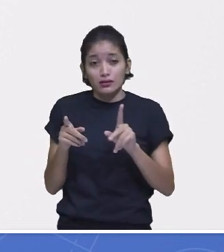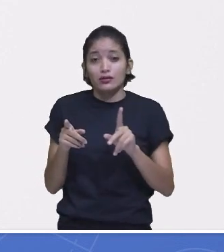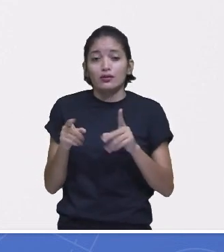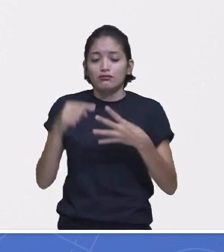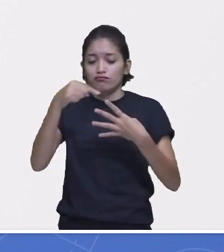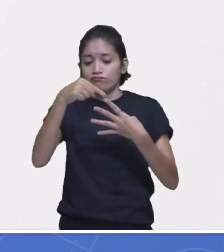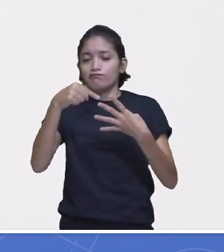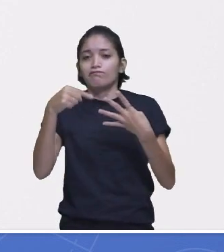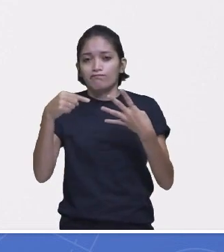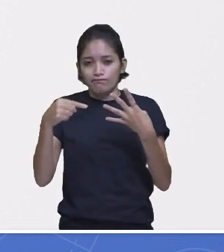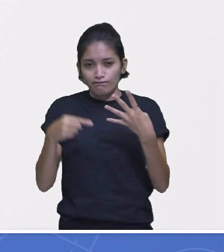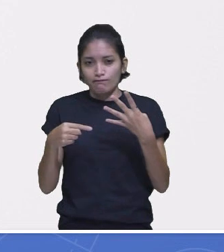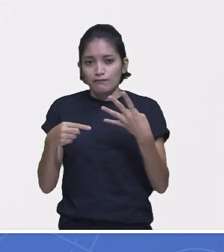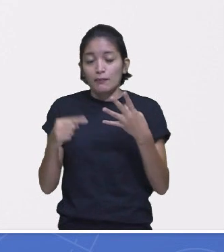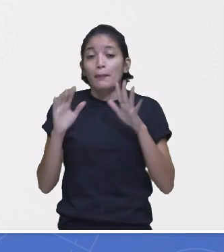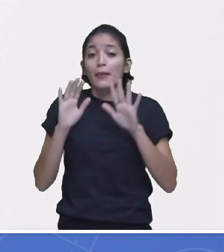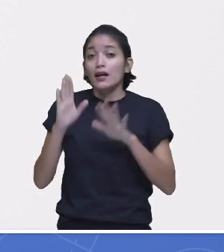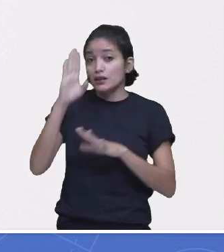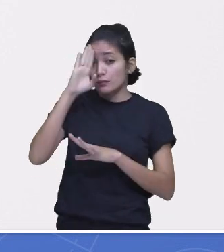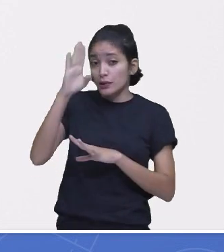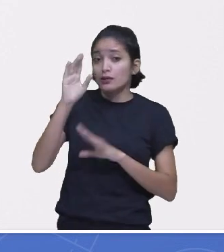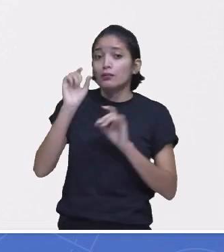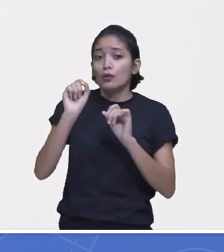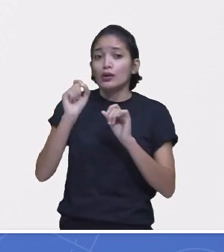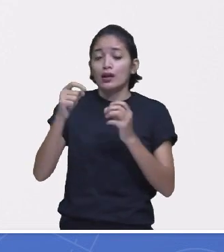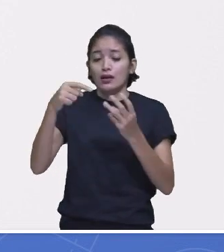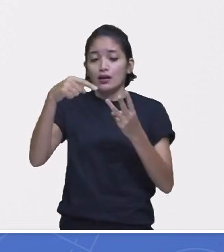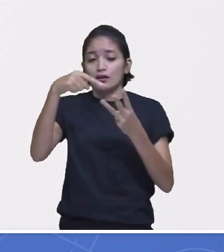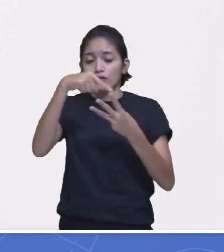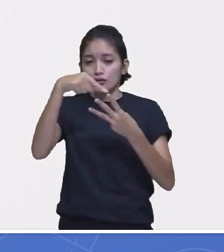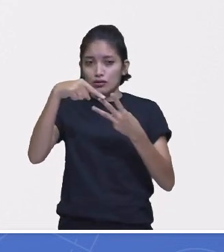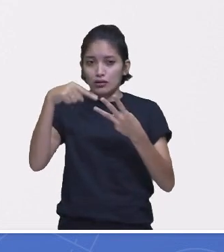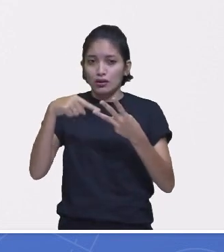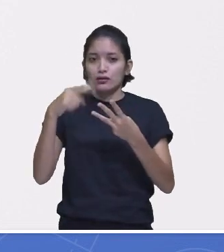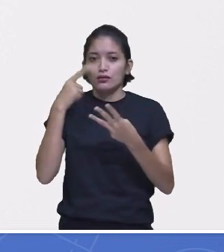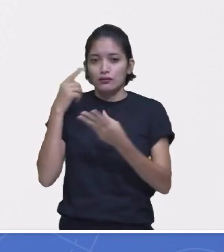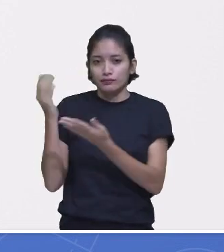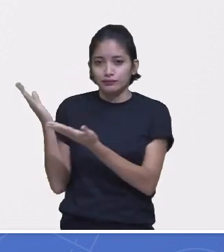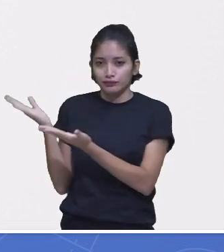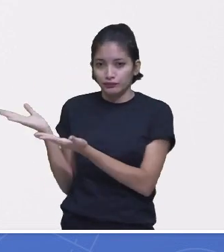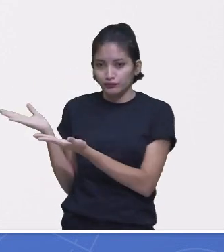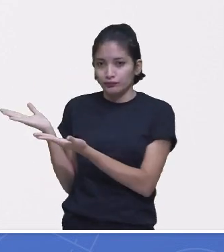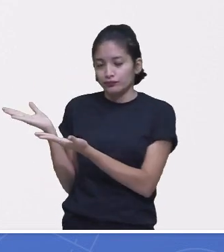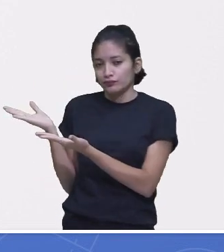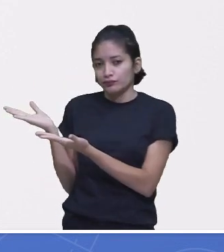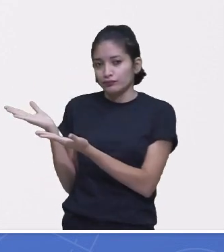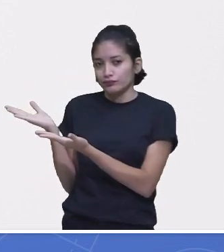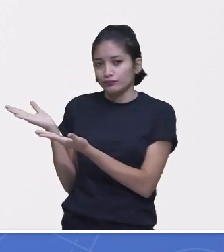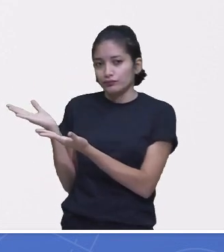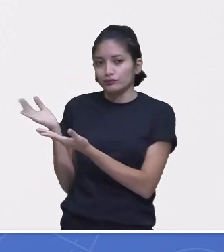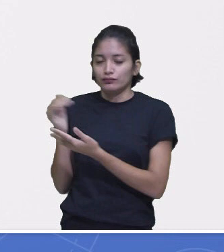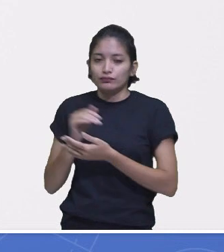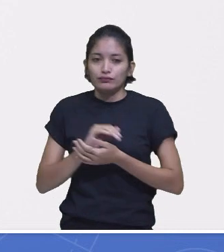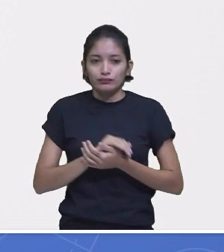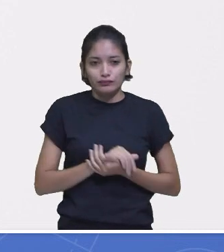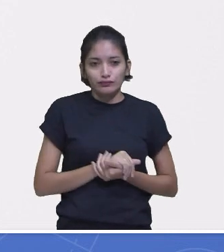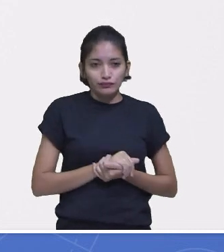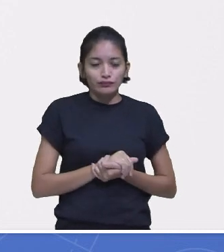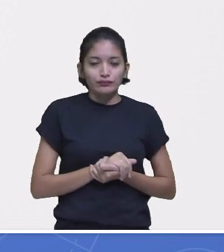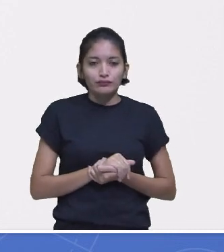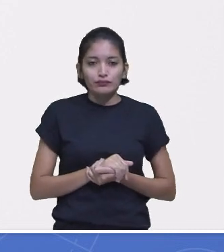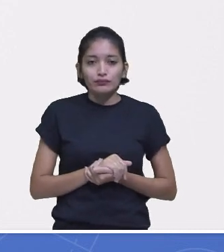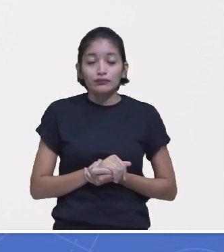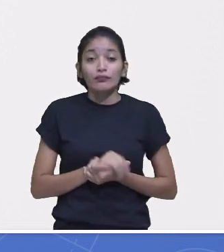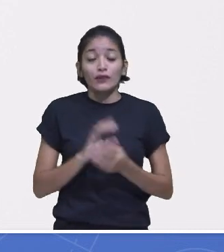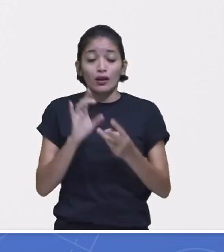os osteoclastos, mas os principais são esses três aqui: os osteócitos, os osteoblastos e os osteoclastos.